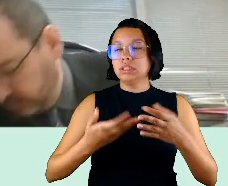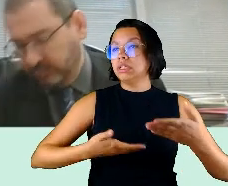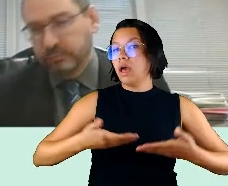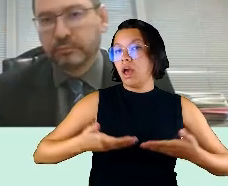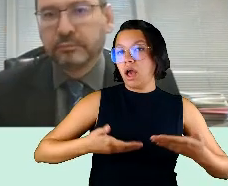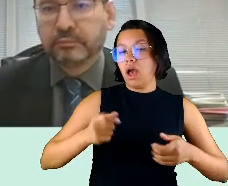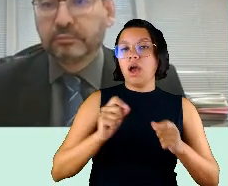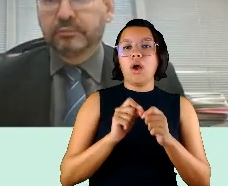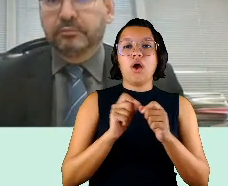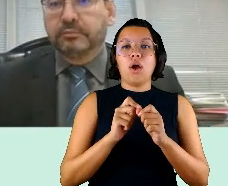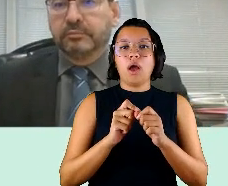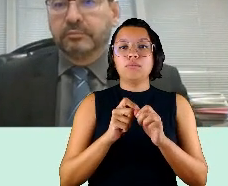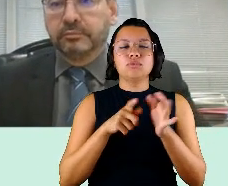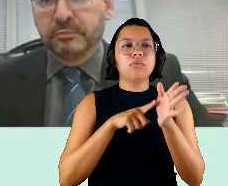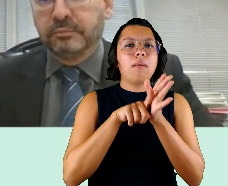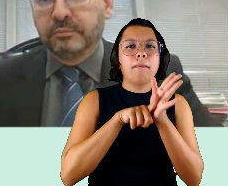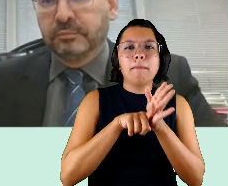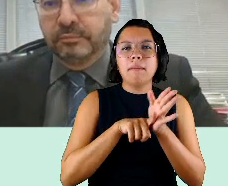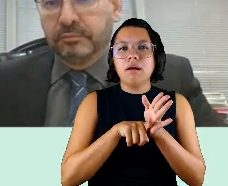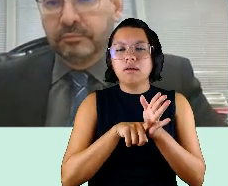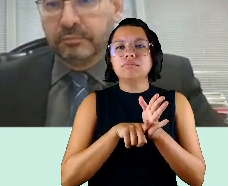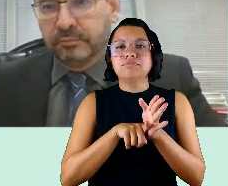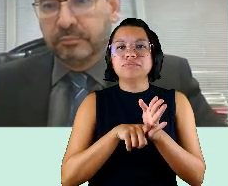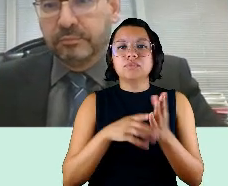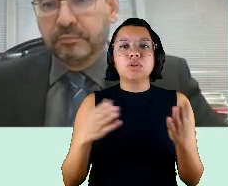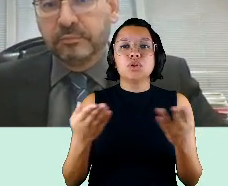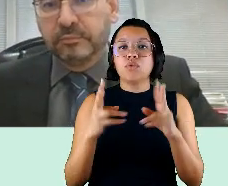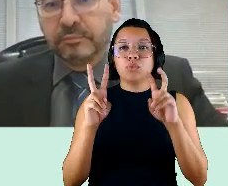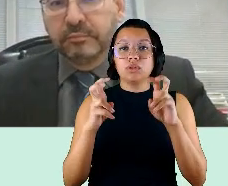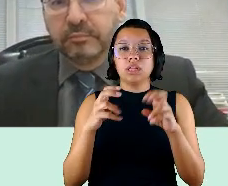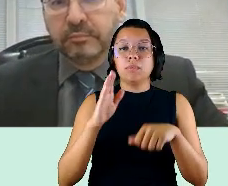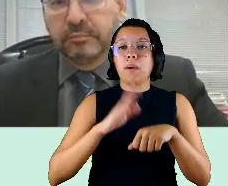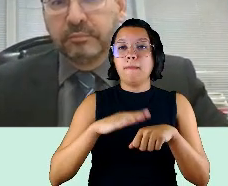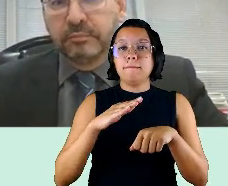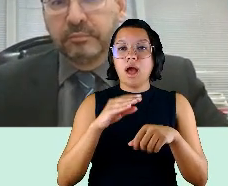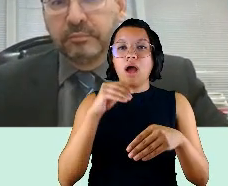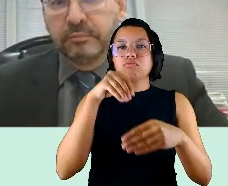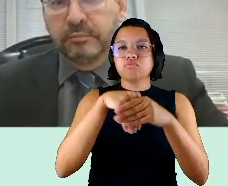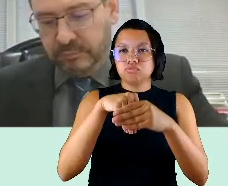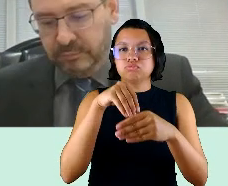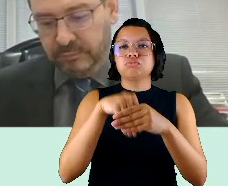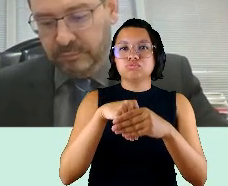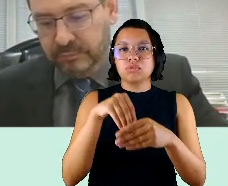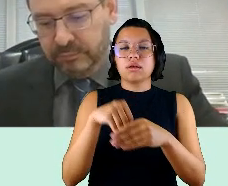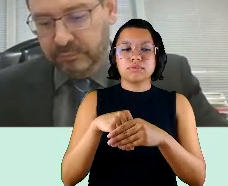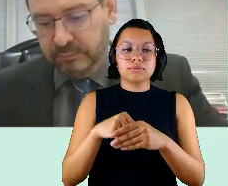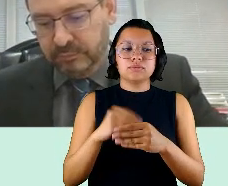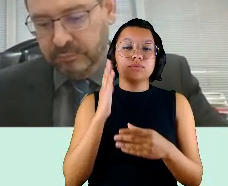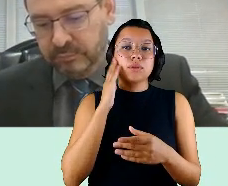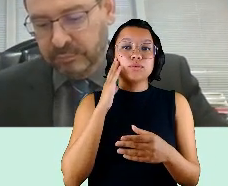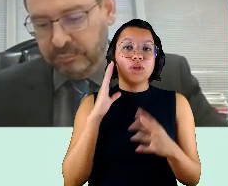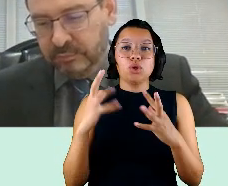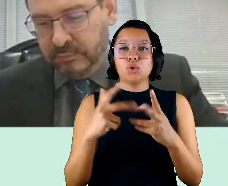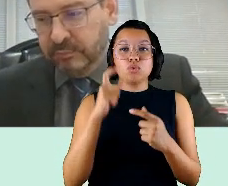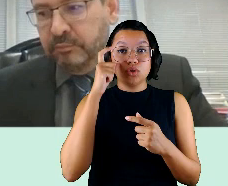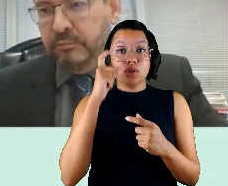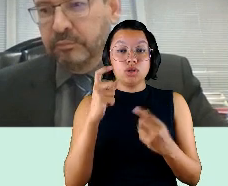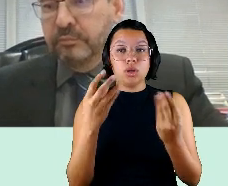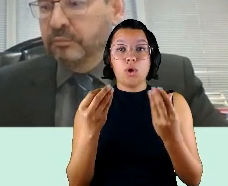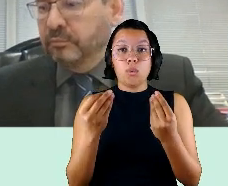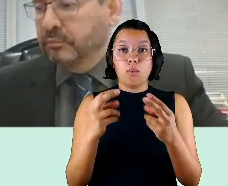servidores, que fizemos uma enquete. Esse foi o tema mais votado. Eu sei que todos estão muito